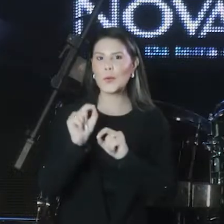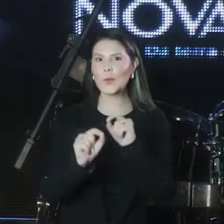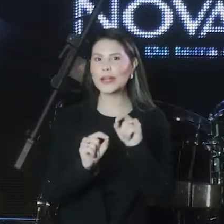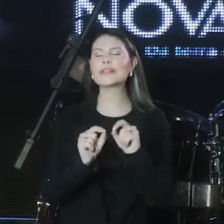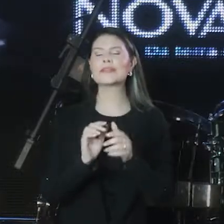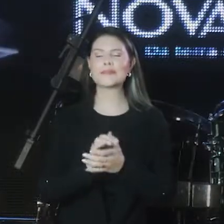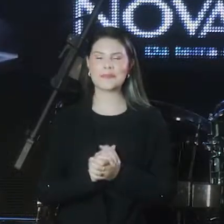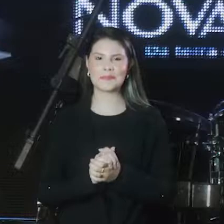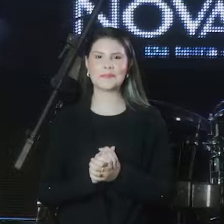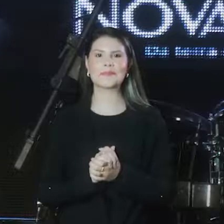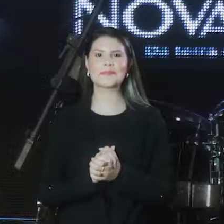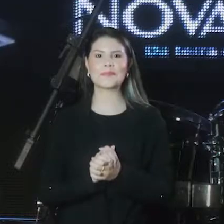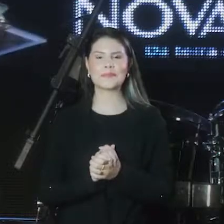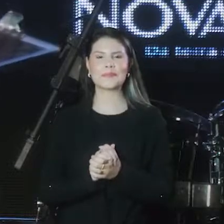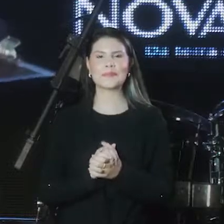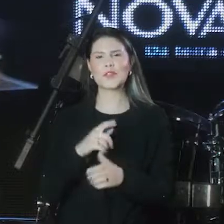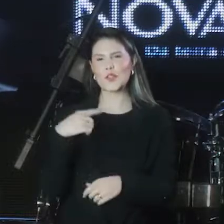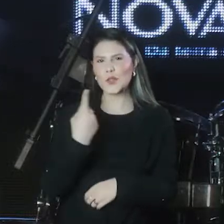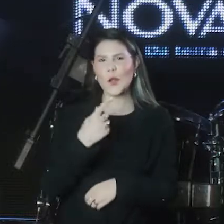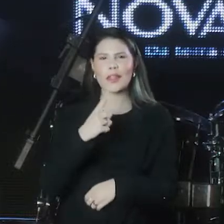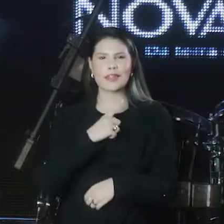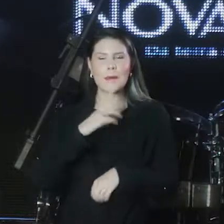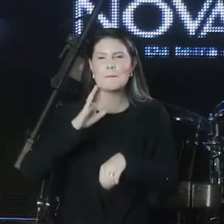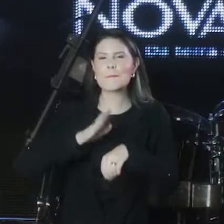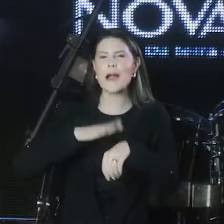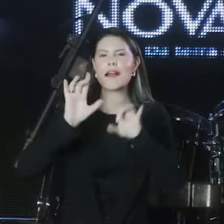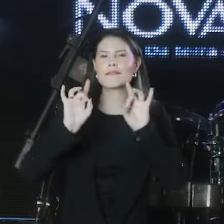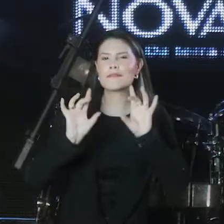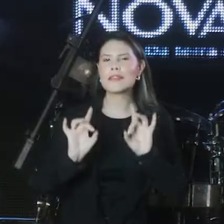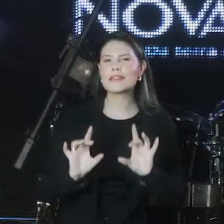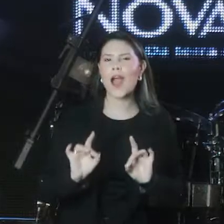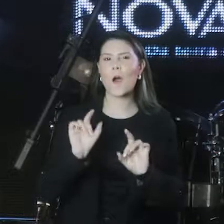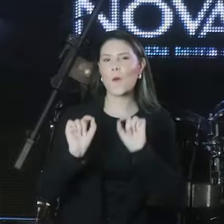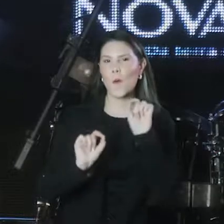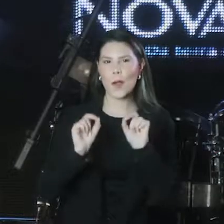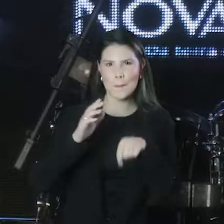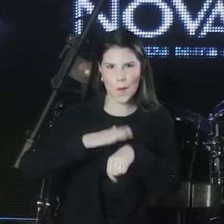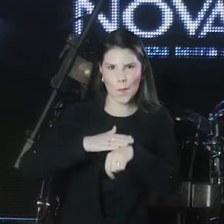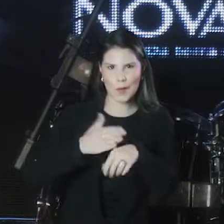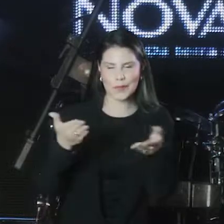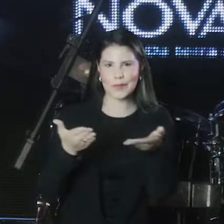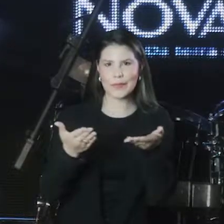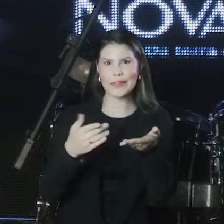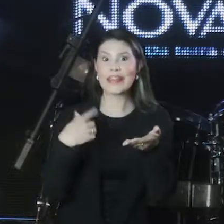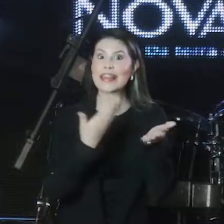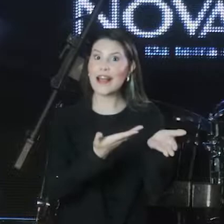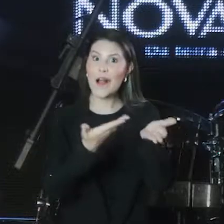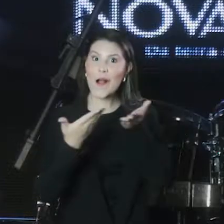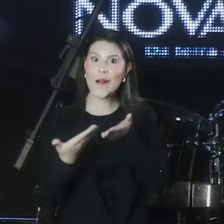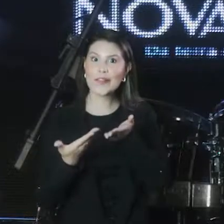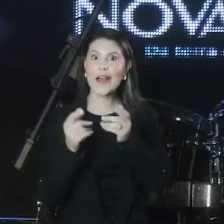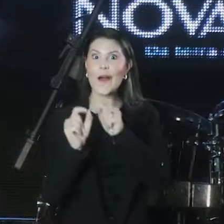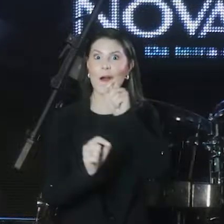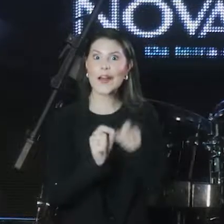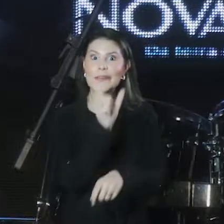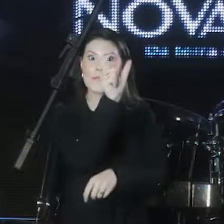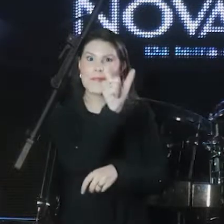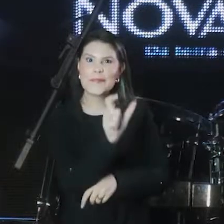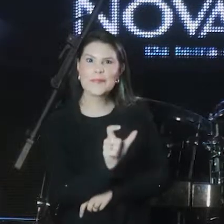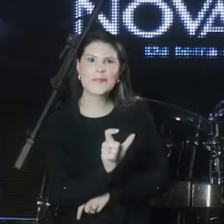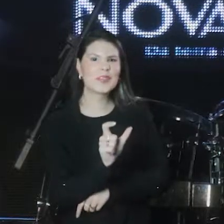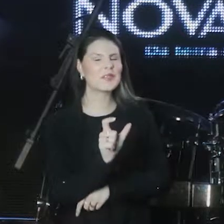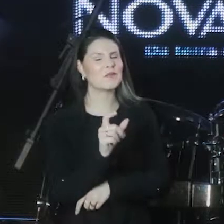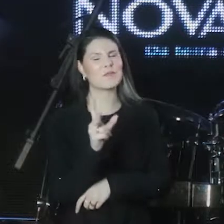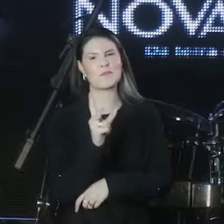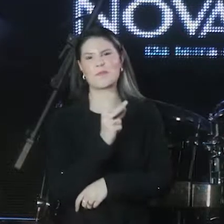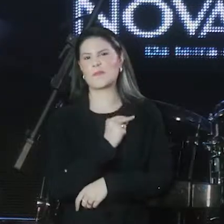para que seja mais ainda especial a nossa abertura, eu quero convidar uma das